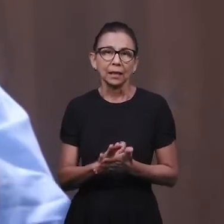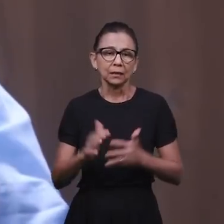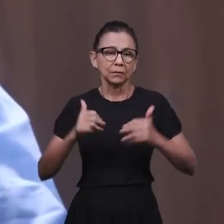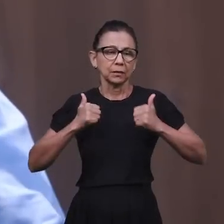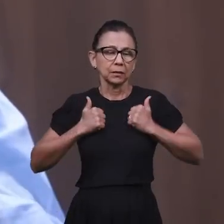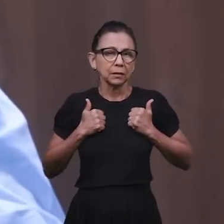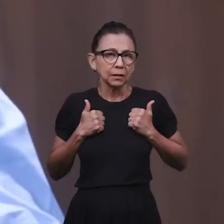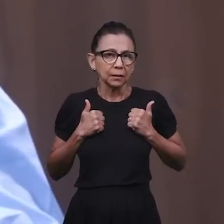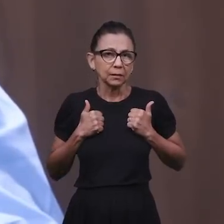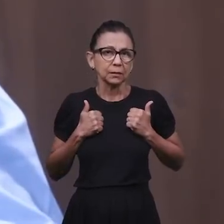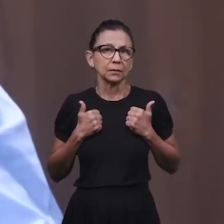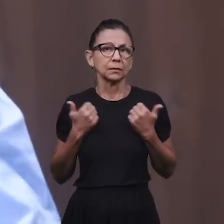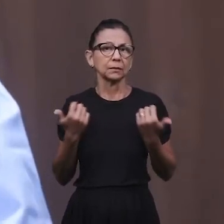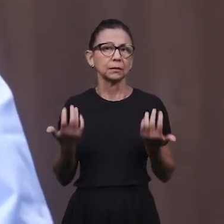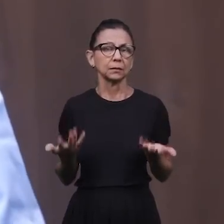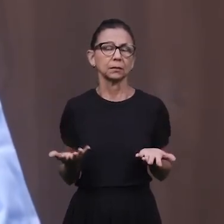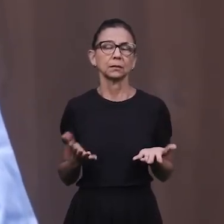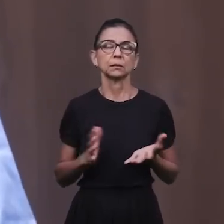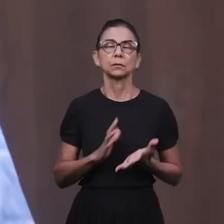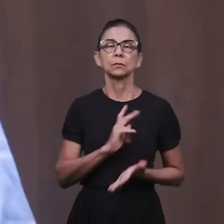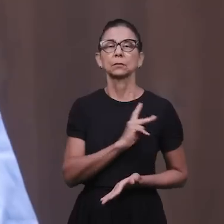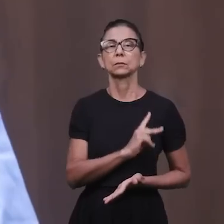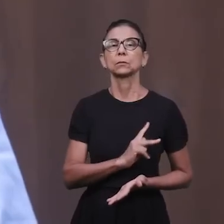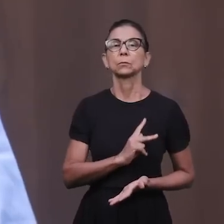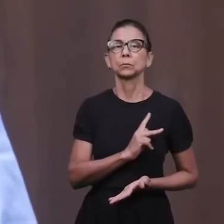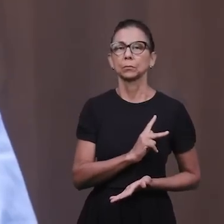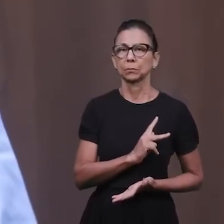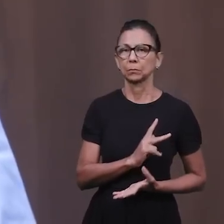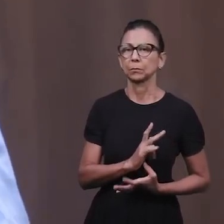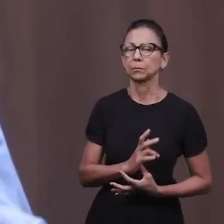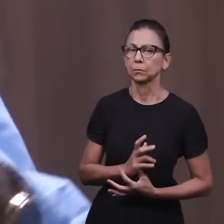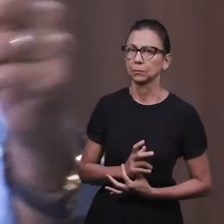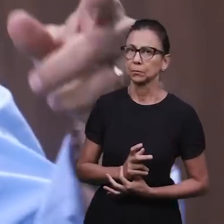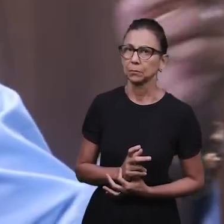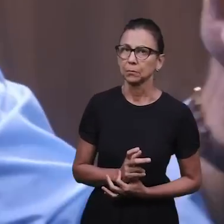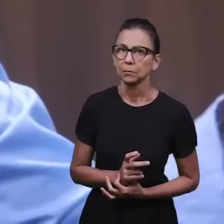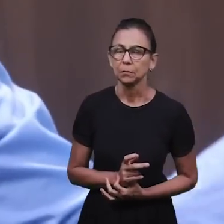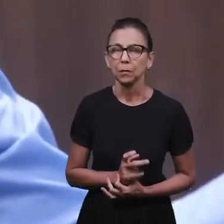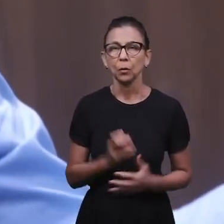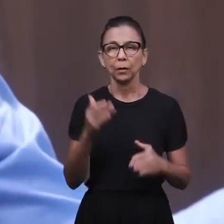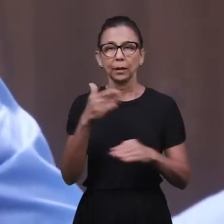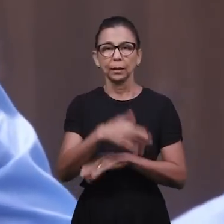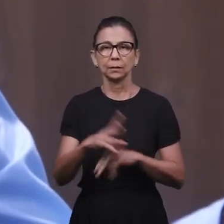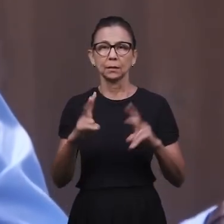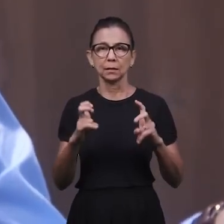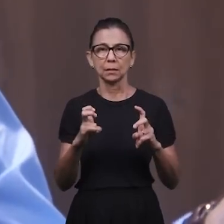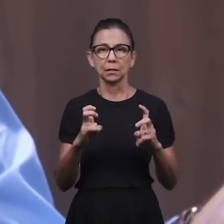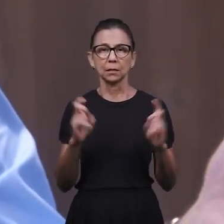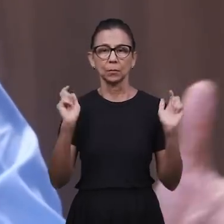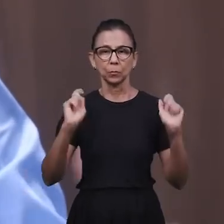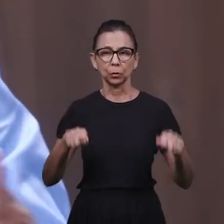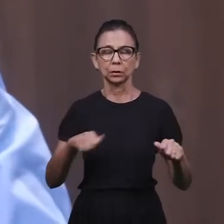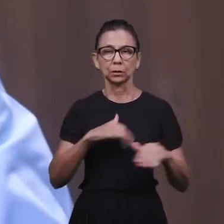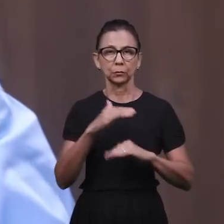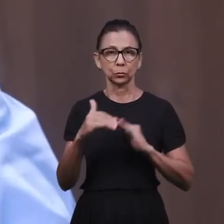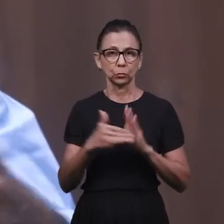esse assunto estava causando uma divisão dentro da igreja também. Além de estarem divididos por